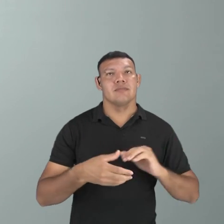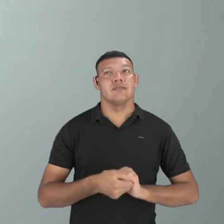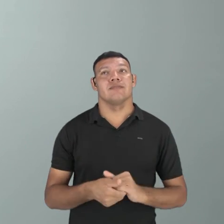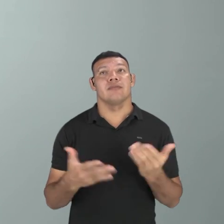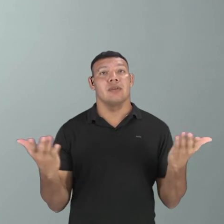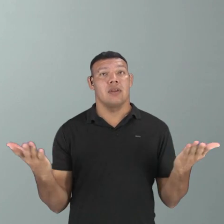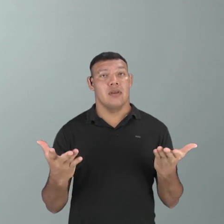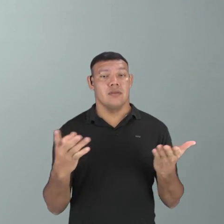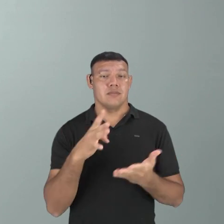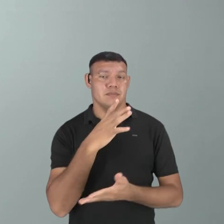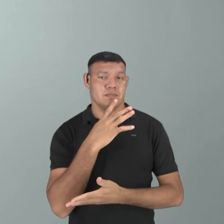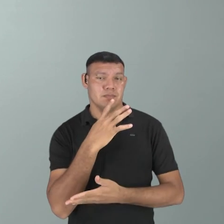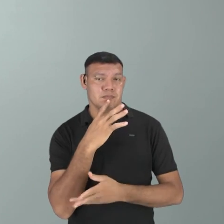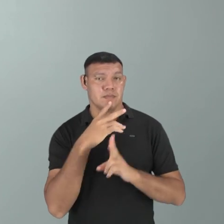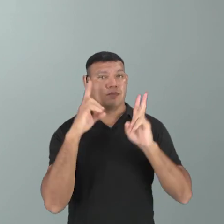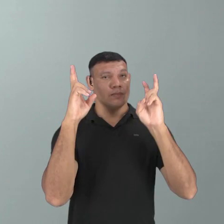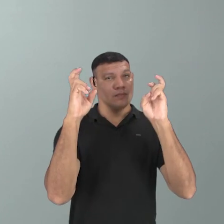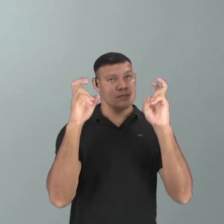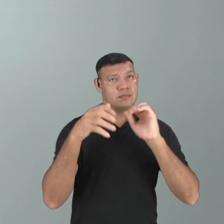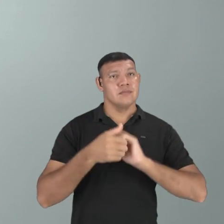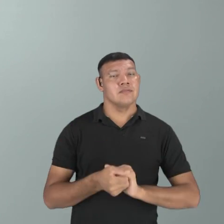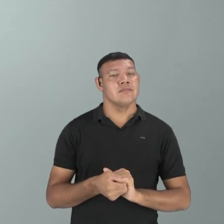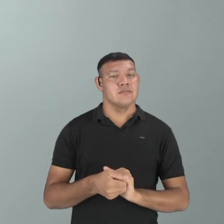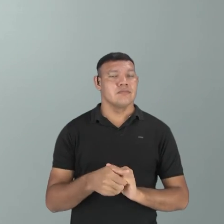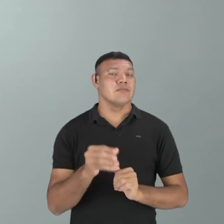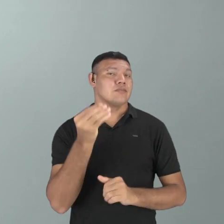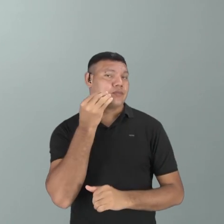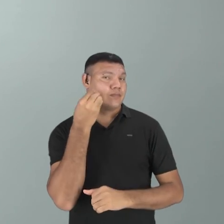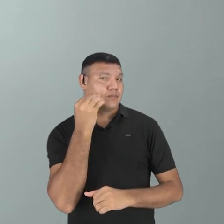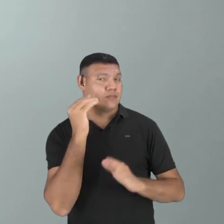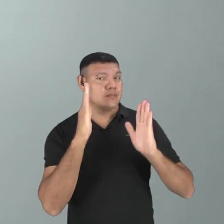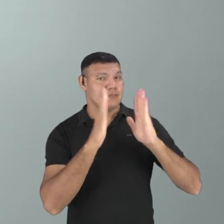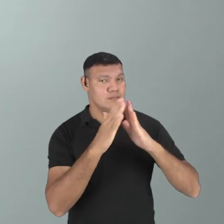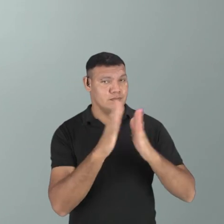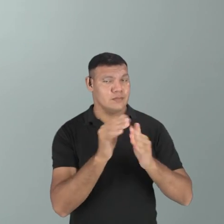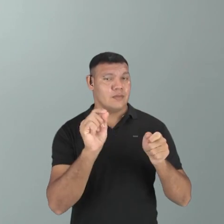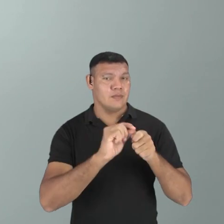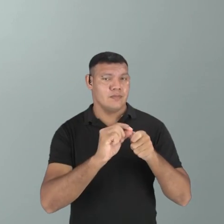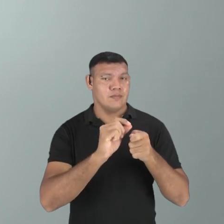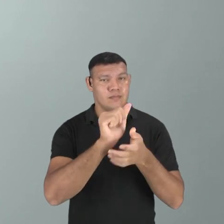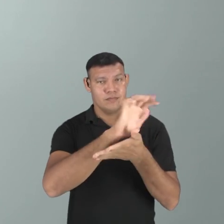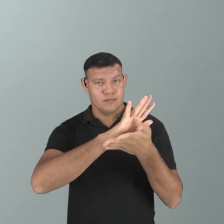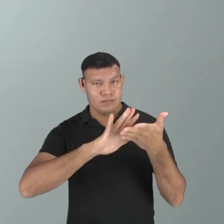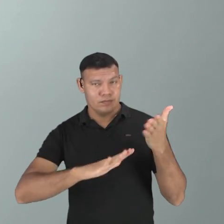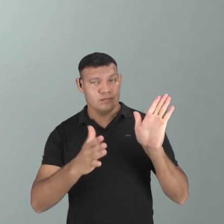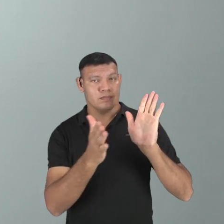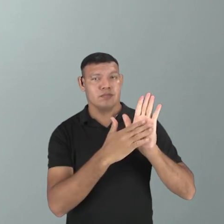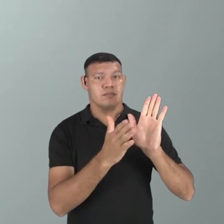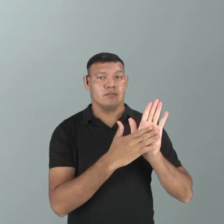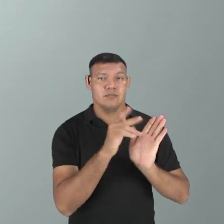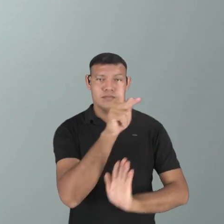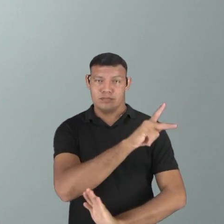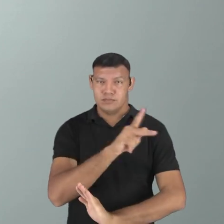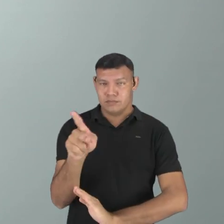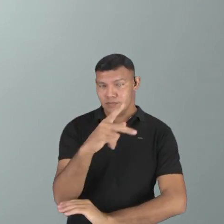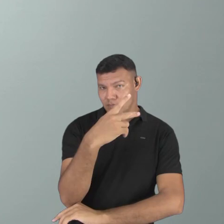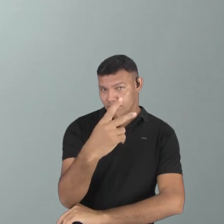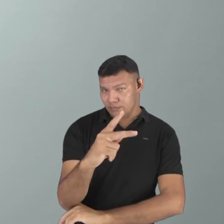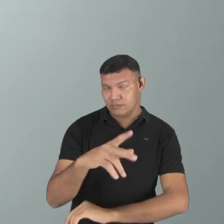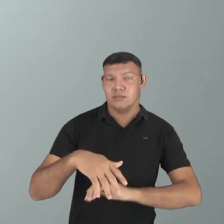Bom, agora que vocês já conhecem o tema, treinem em casa, procurem realizar as atividades que serão propostas pelo seu